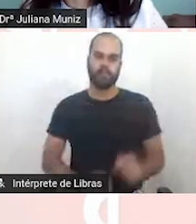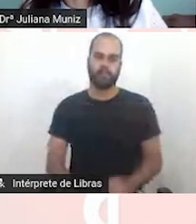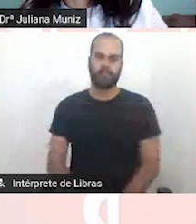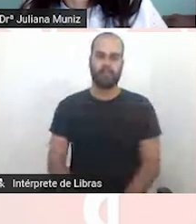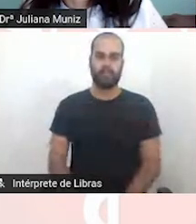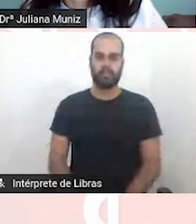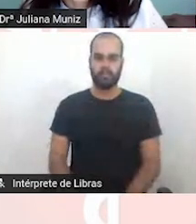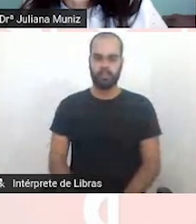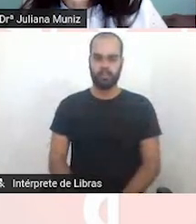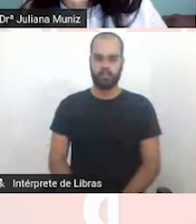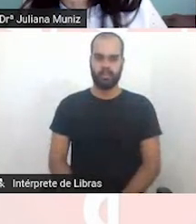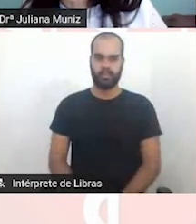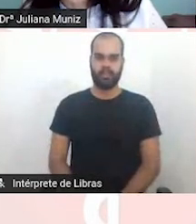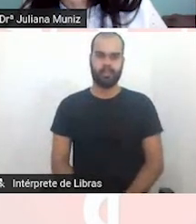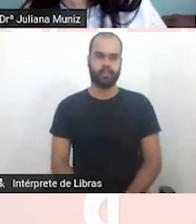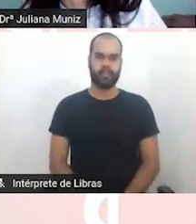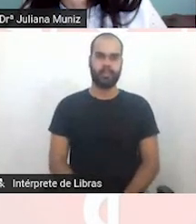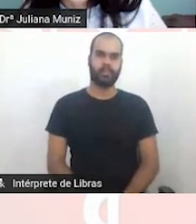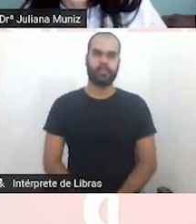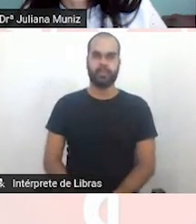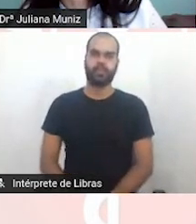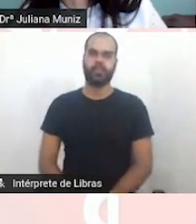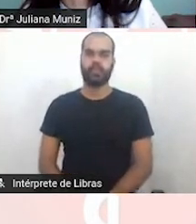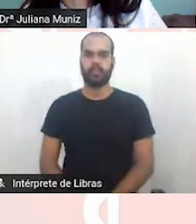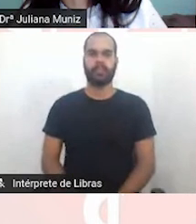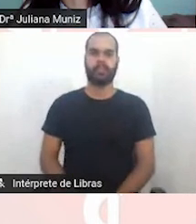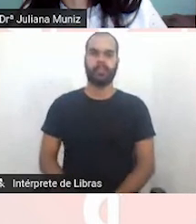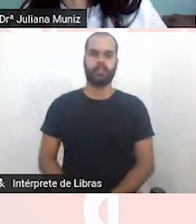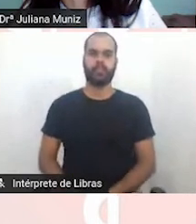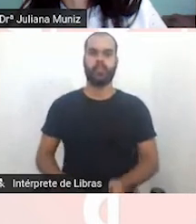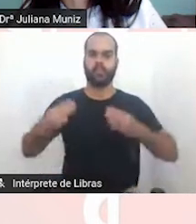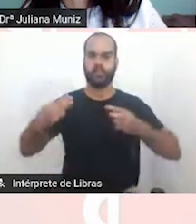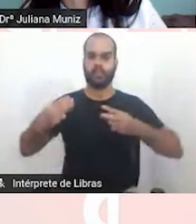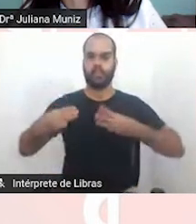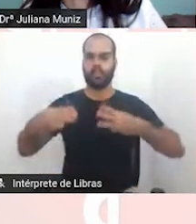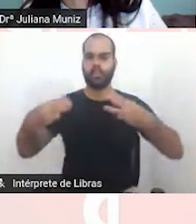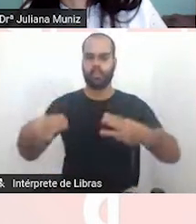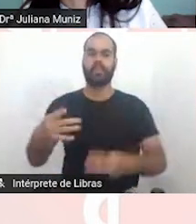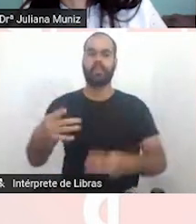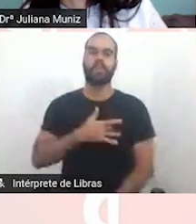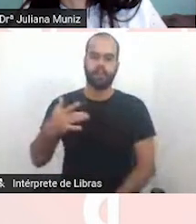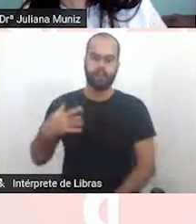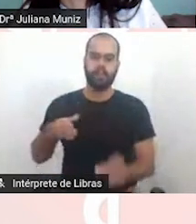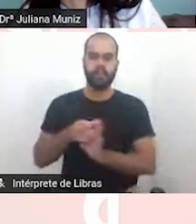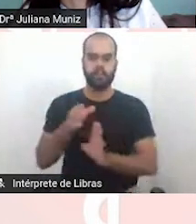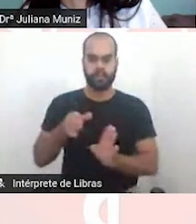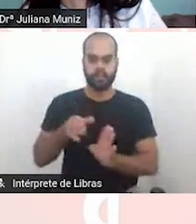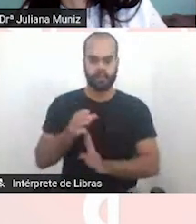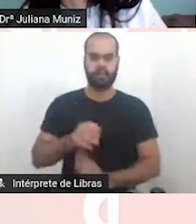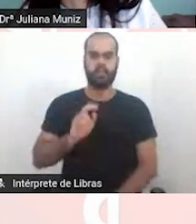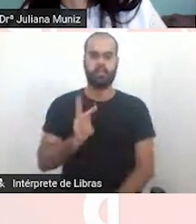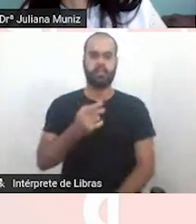O Ministério da Saúde recomenda hidroxicloroquina em todas as fases da doença, certo? A hidroxicloroquina